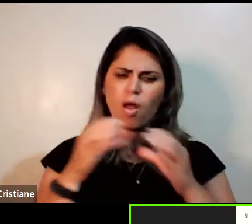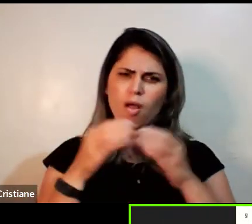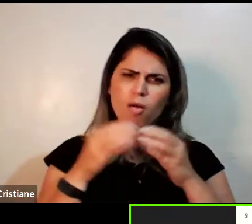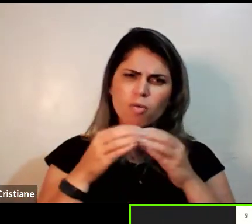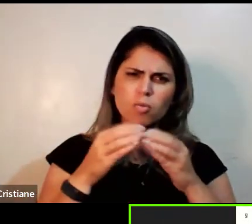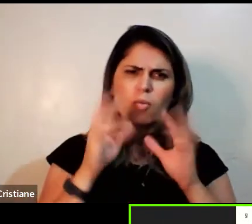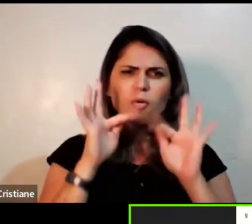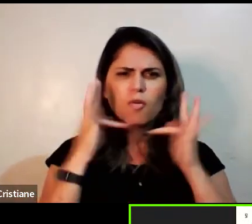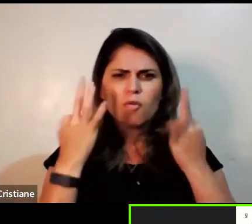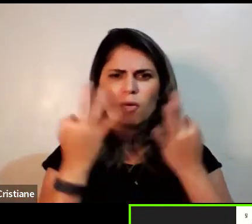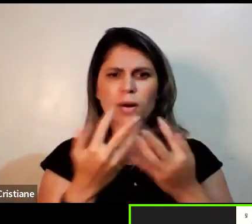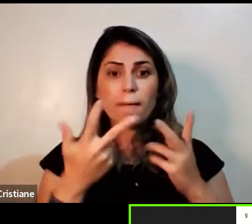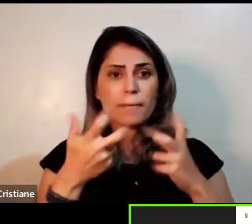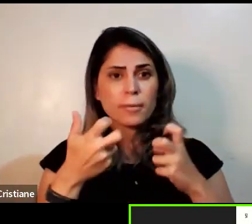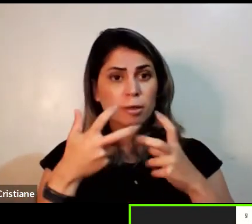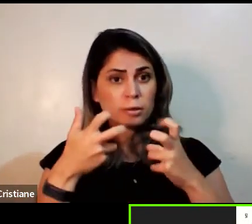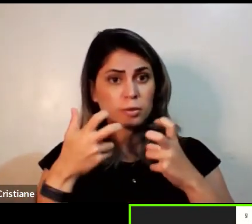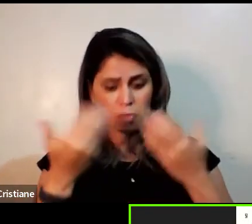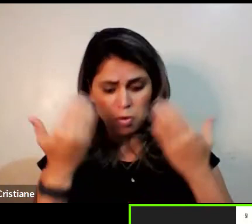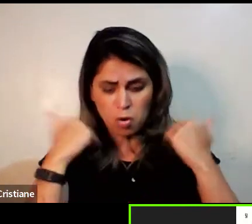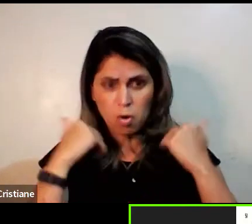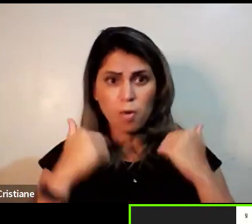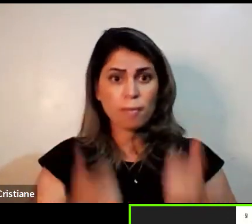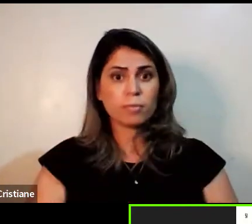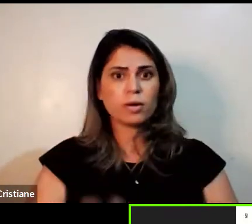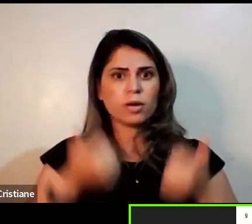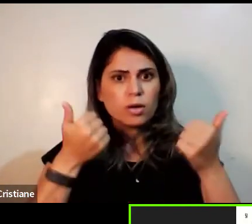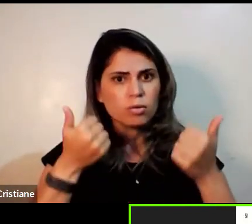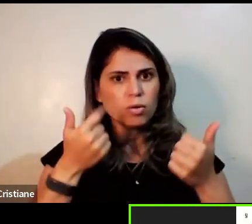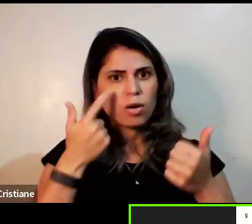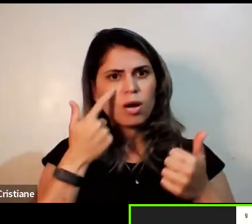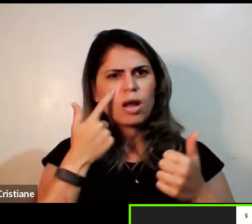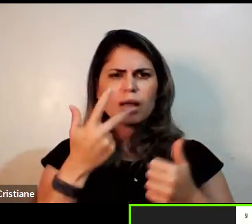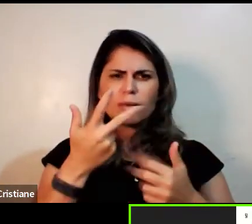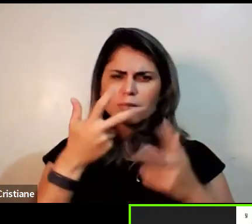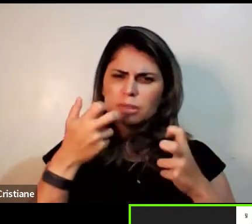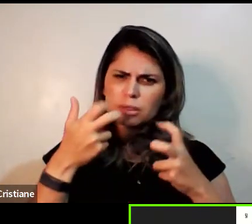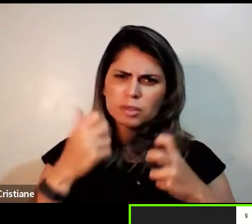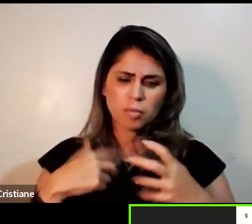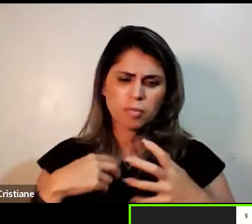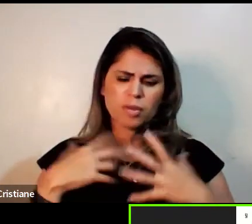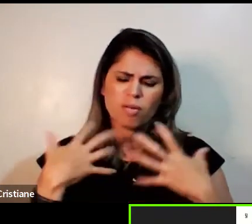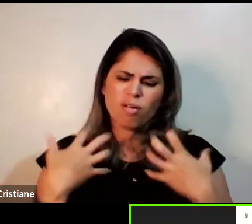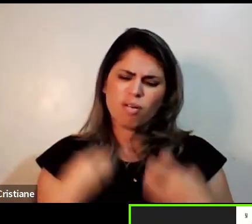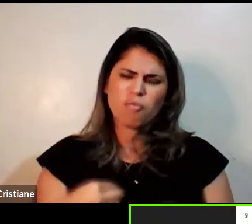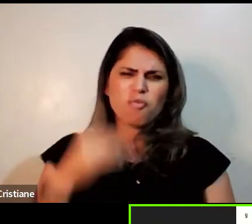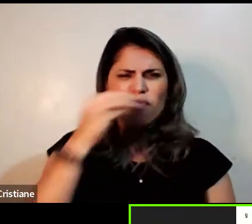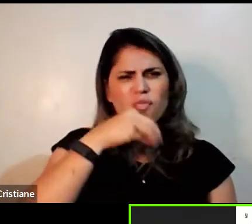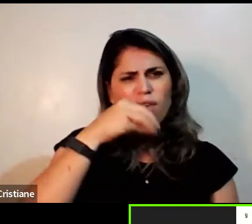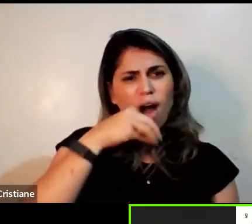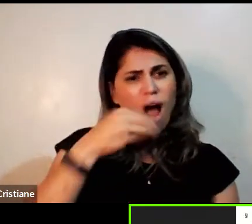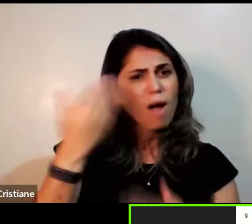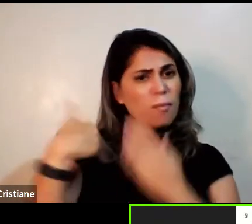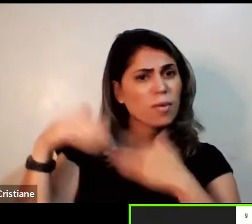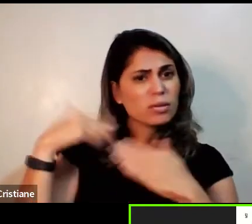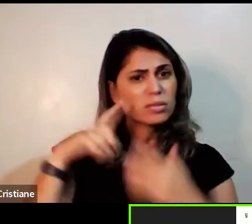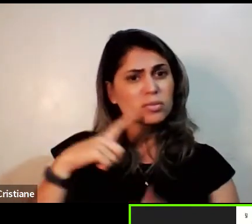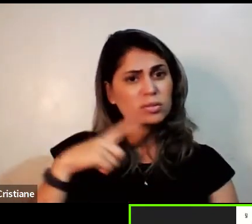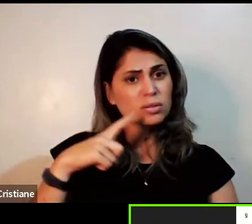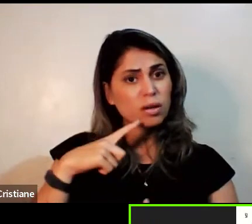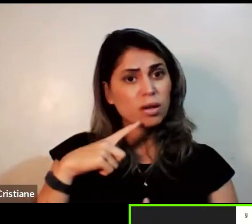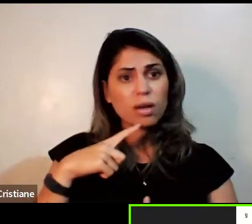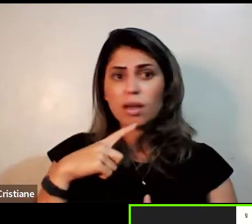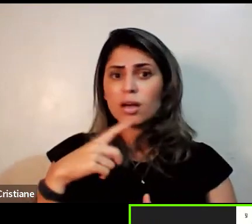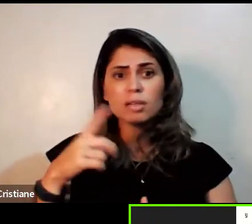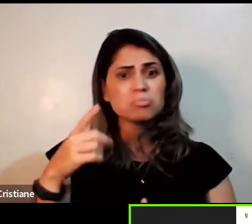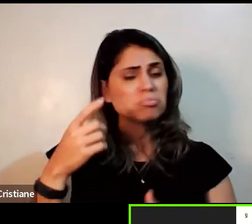era evidente antes os meus sintomas, a minha falta de força, né? E logo, com poucos dias, eu estava fazendo